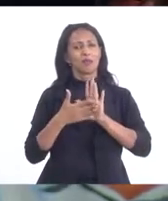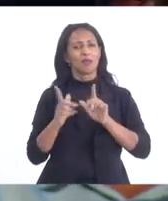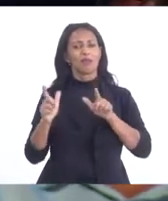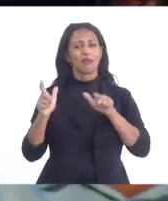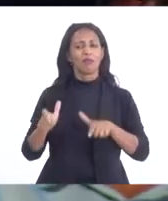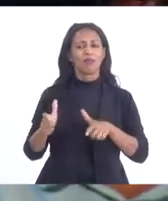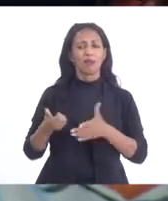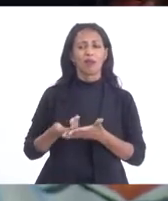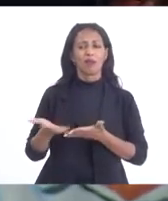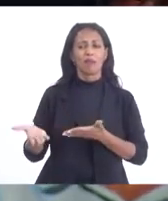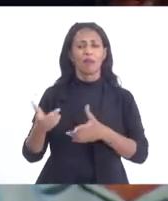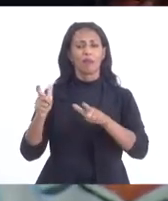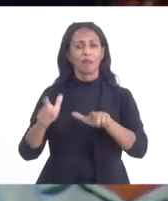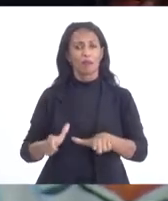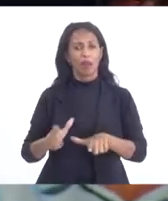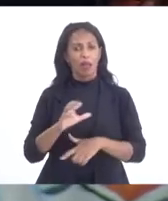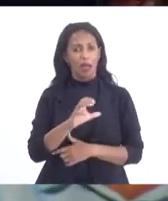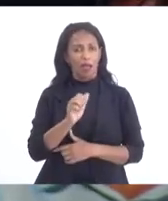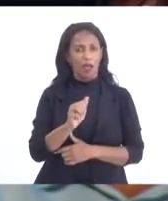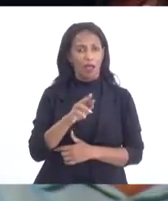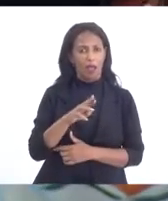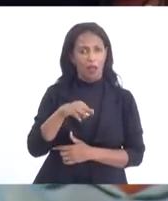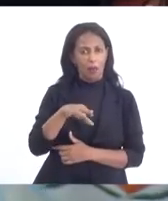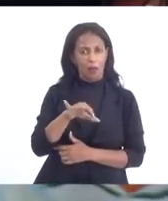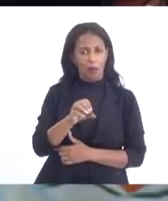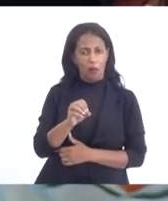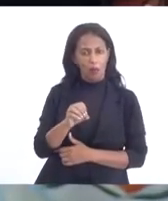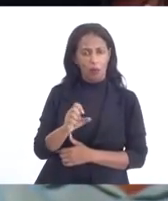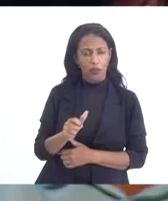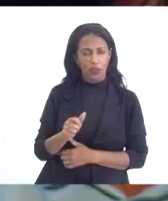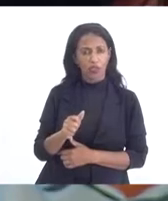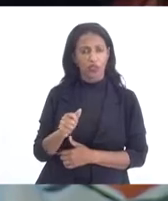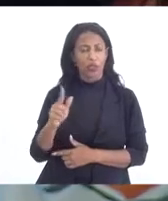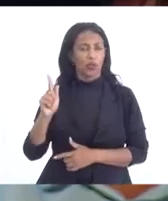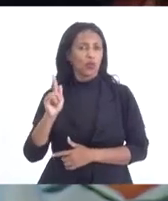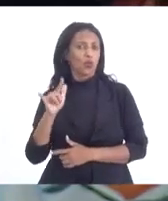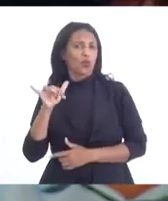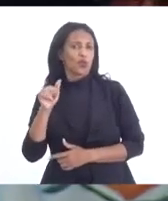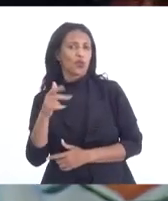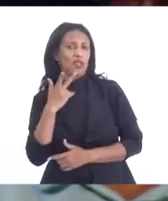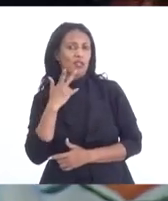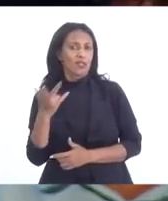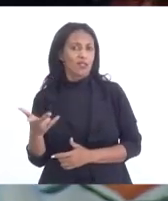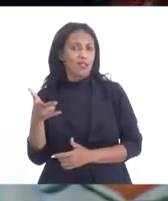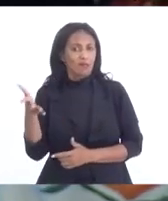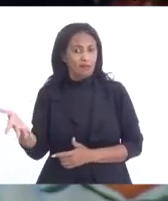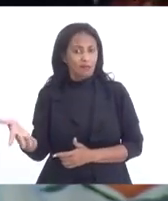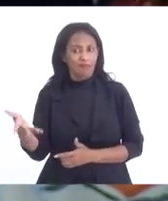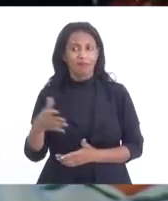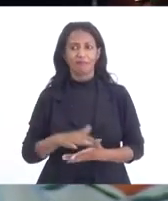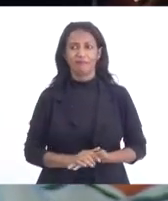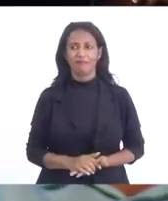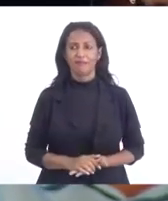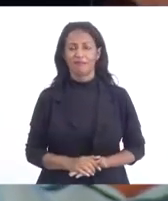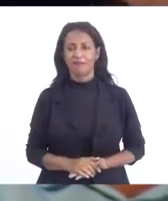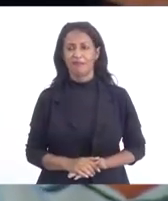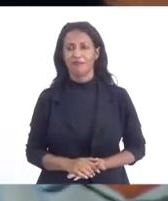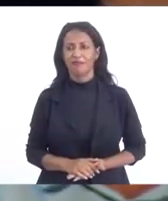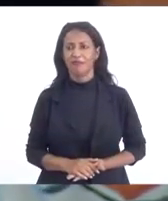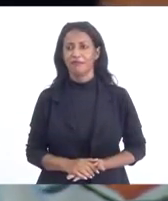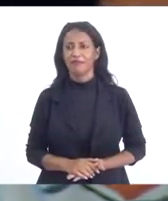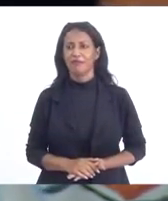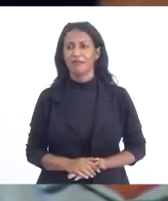aonde? Lá em Carmópolis, o Guilherme Estrela estagiou lá na sonda da gente. E o